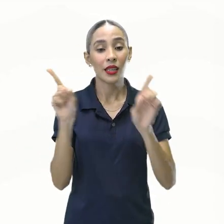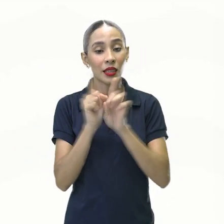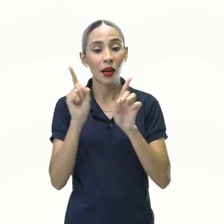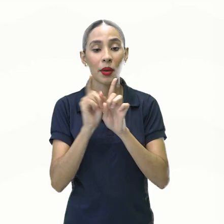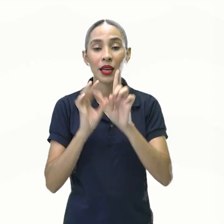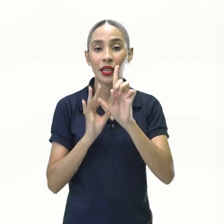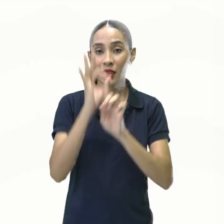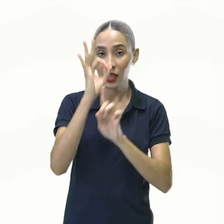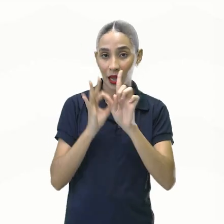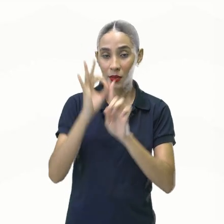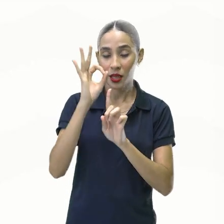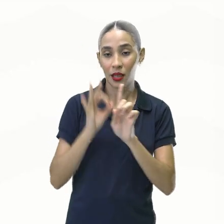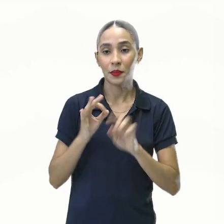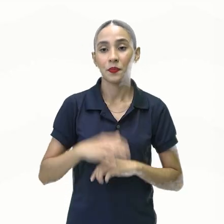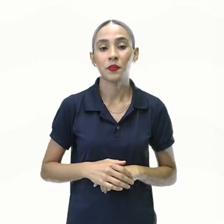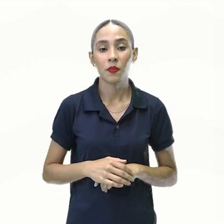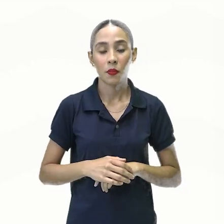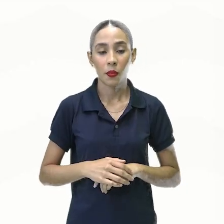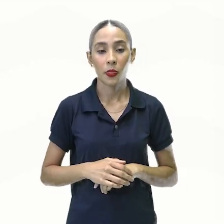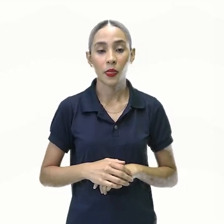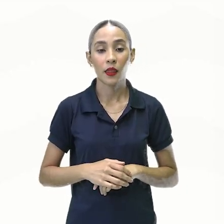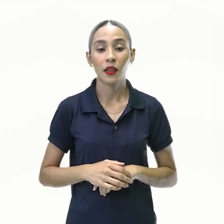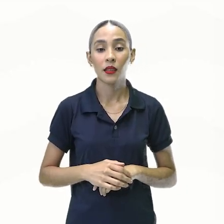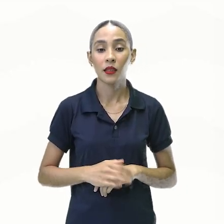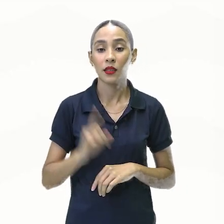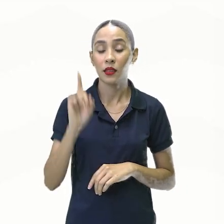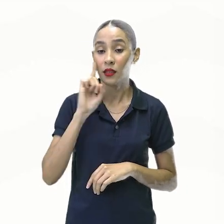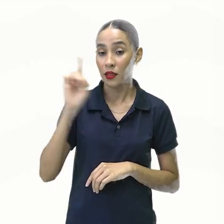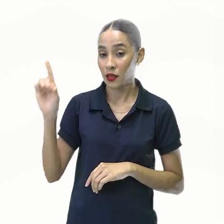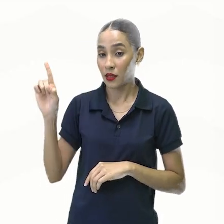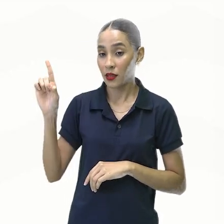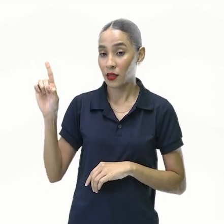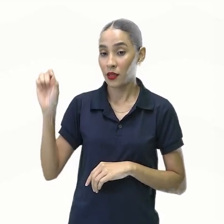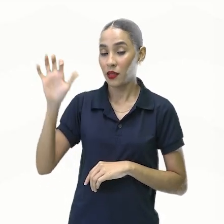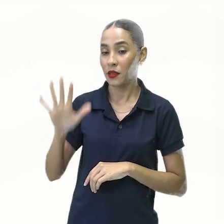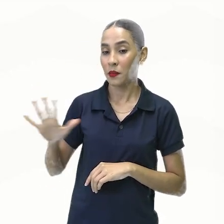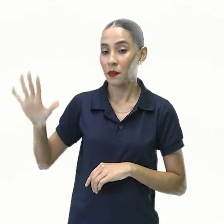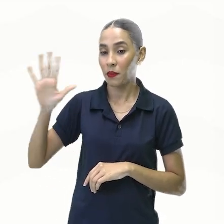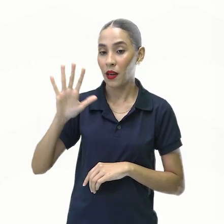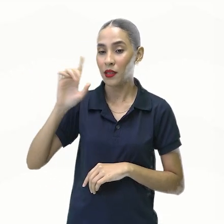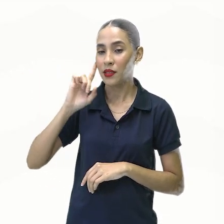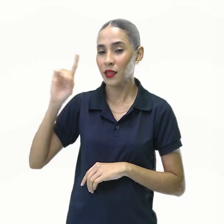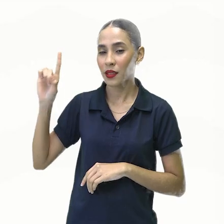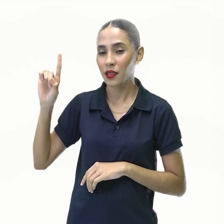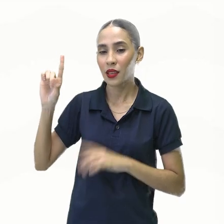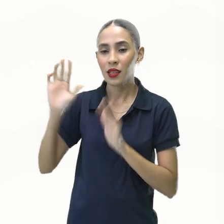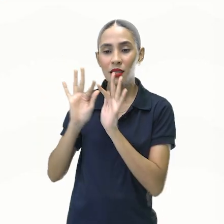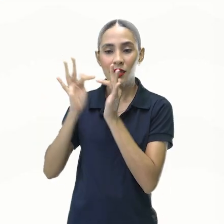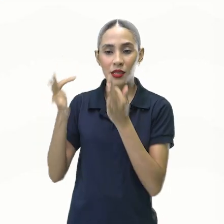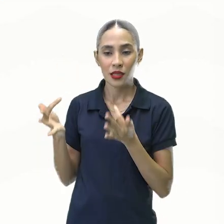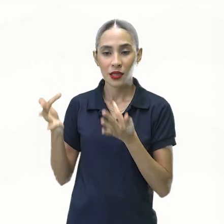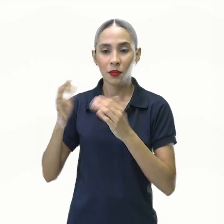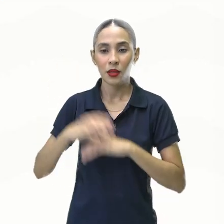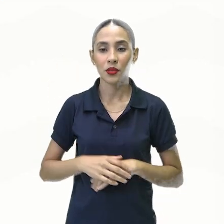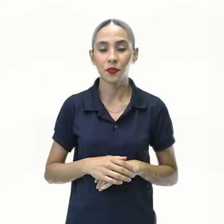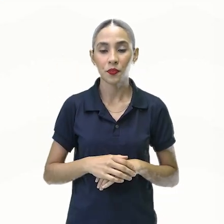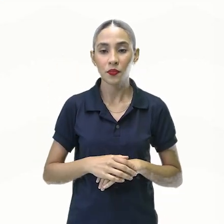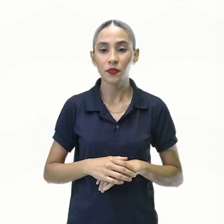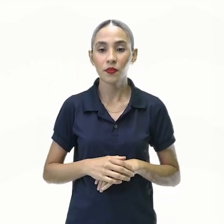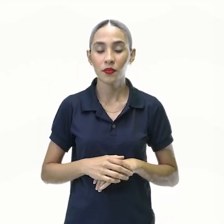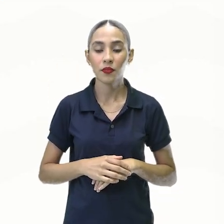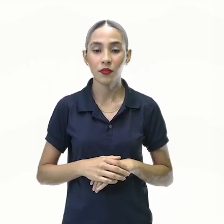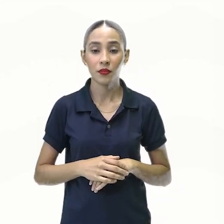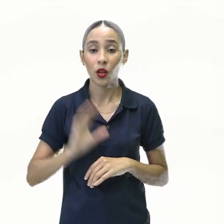térmica, respectivamente. A gente tem aqui uma imagem, né, bem simples, né, para o